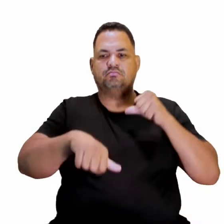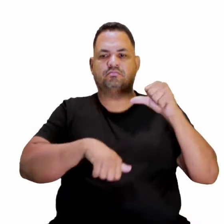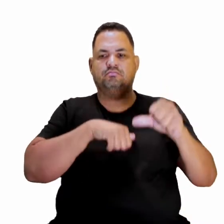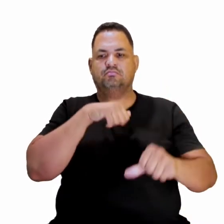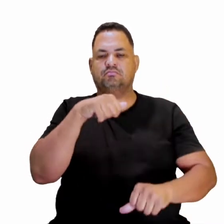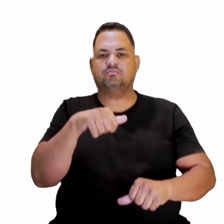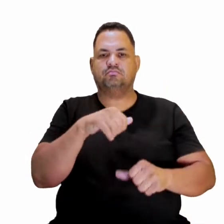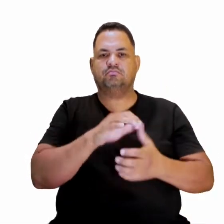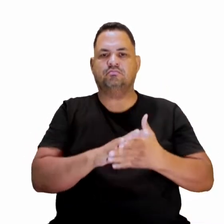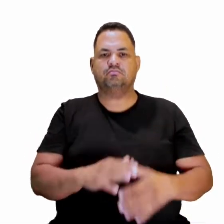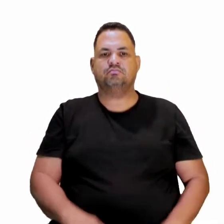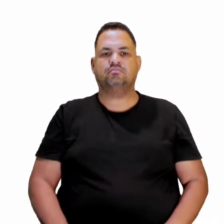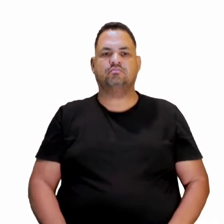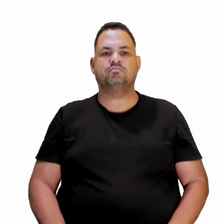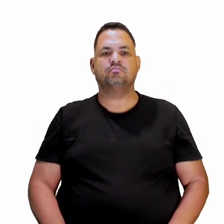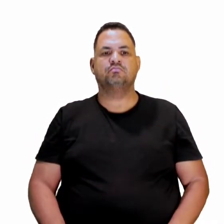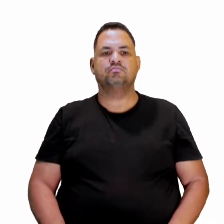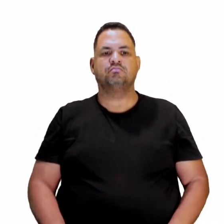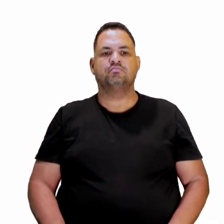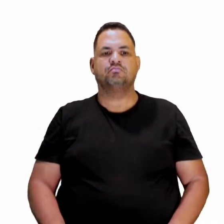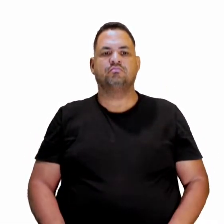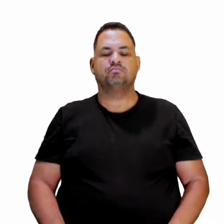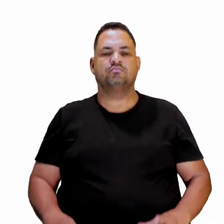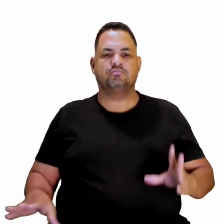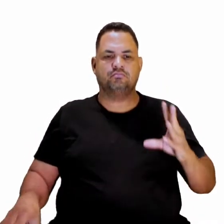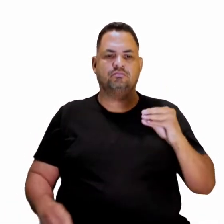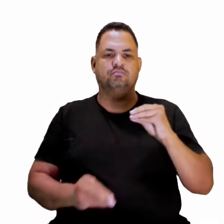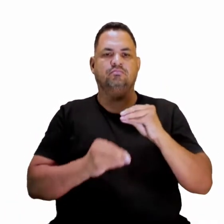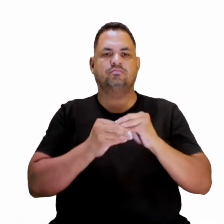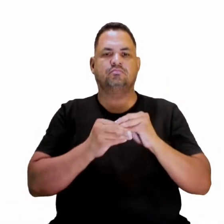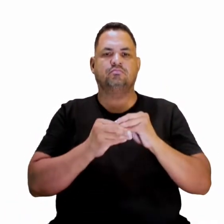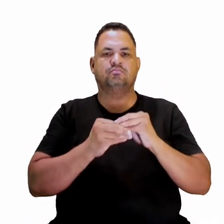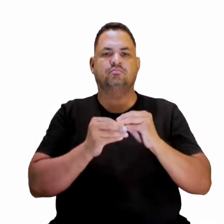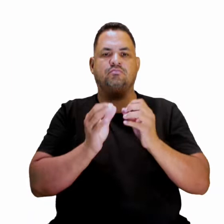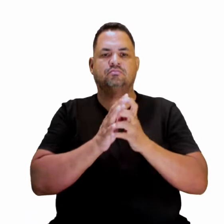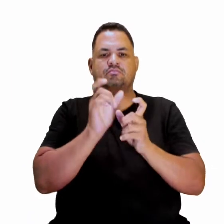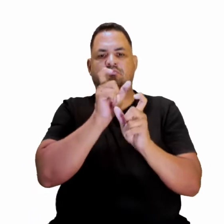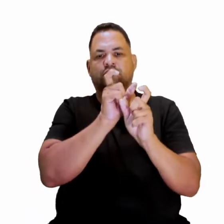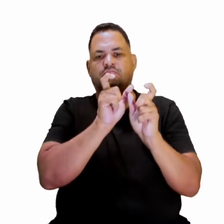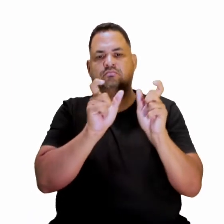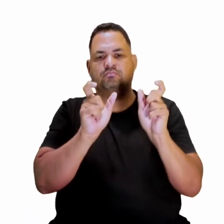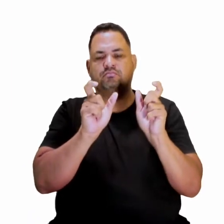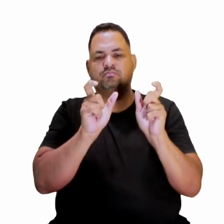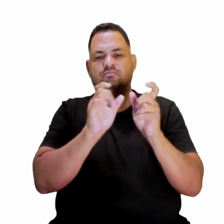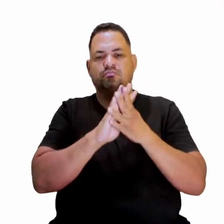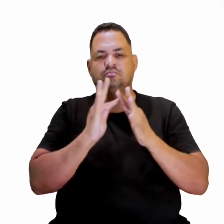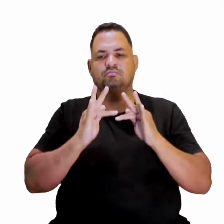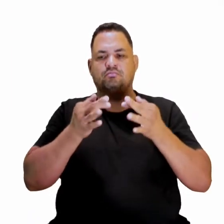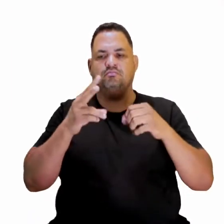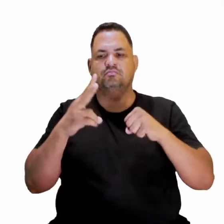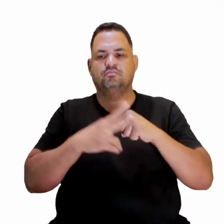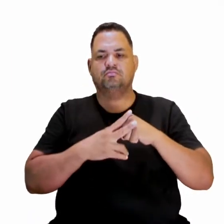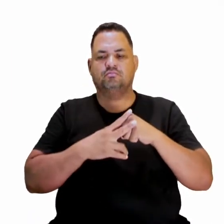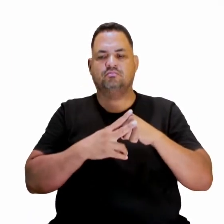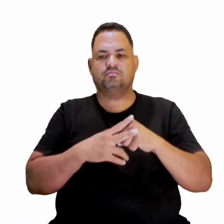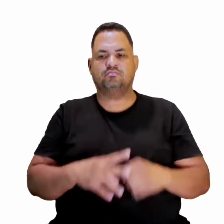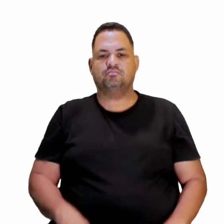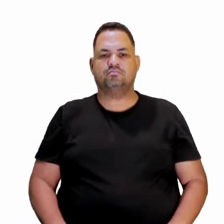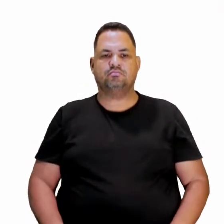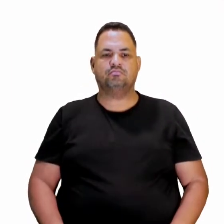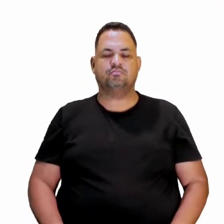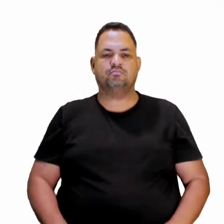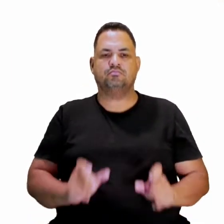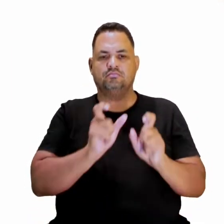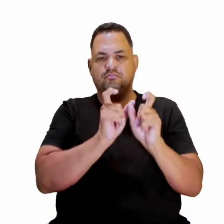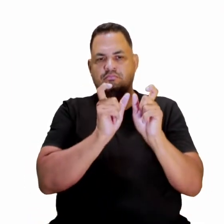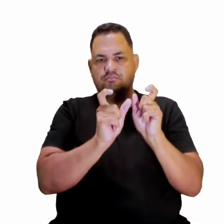mudança. Foi colocado, foi adicionado um sufixo ao fim deste verbo, que este